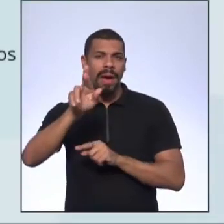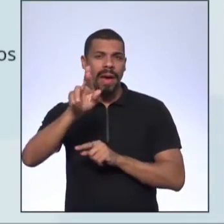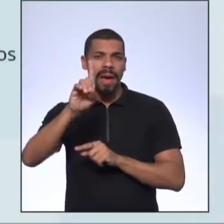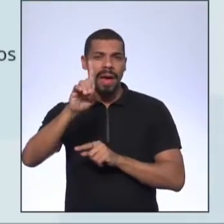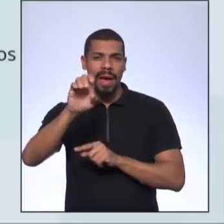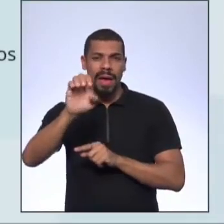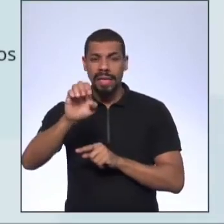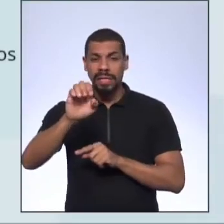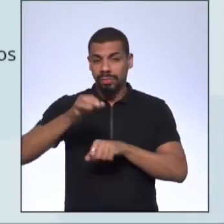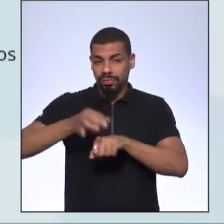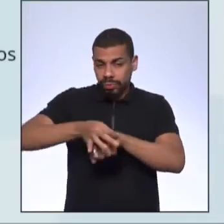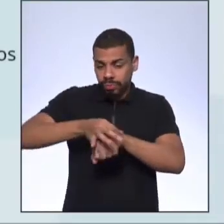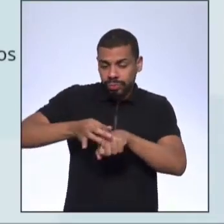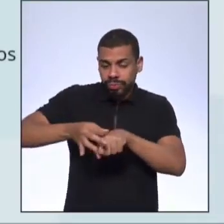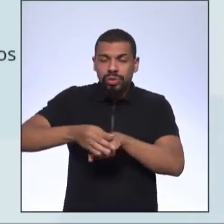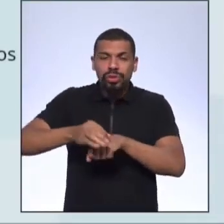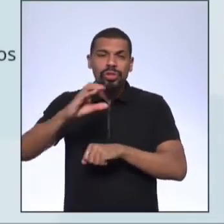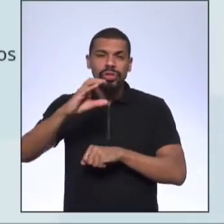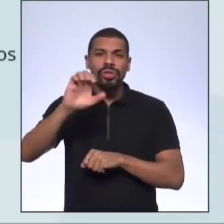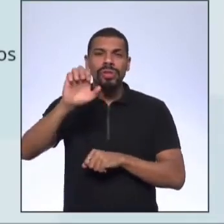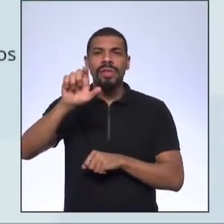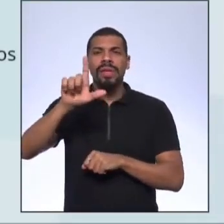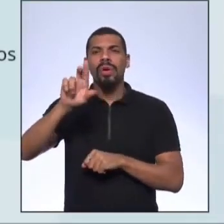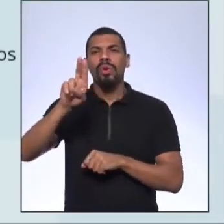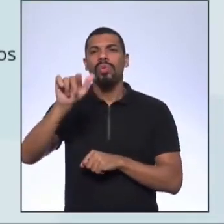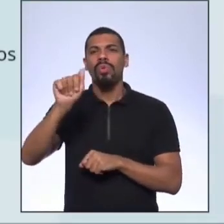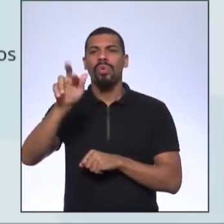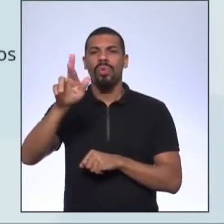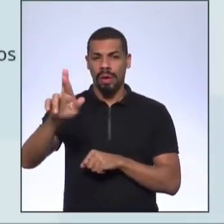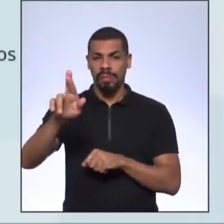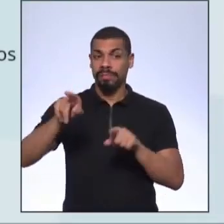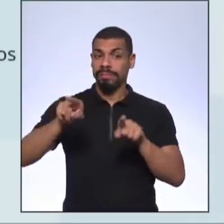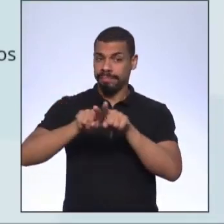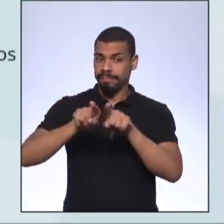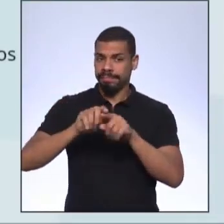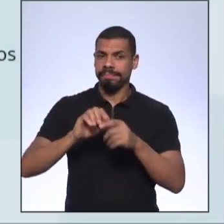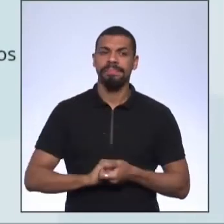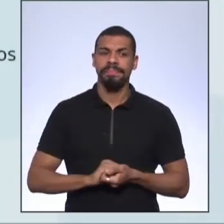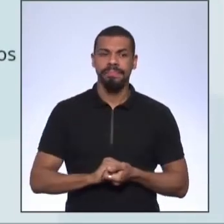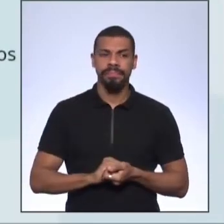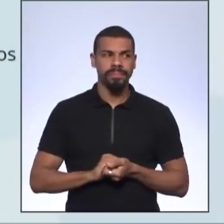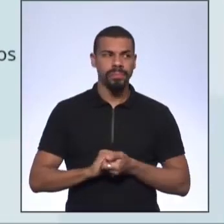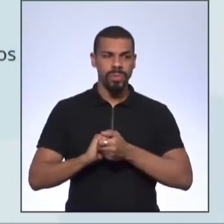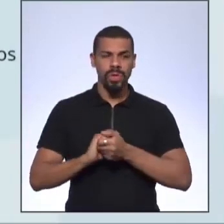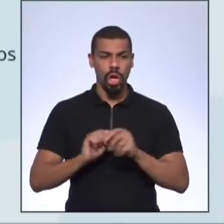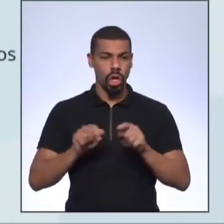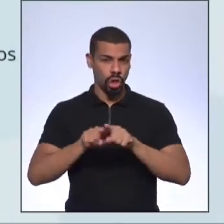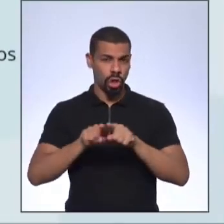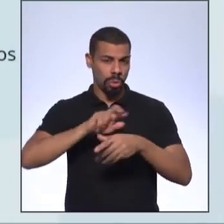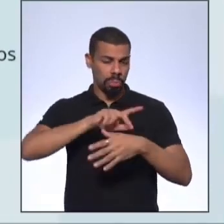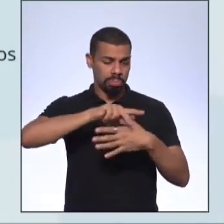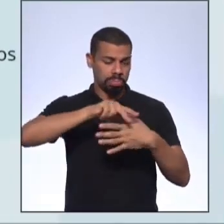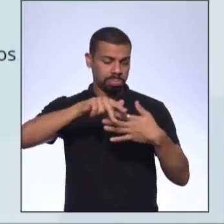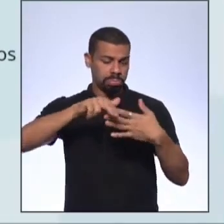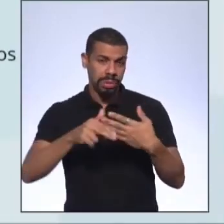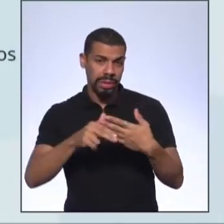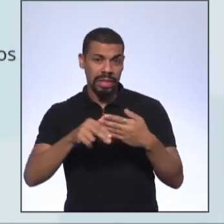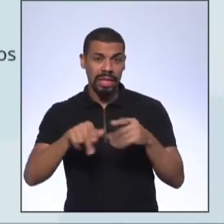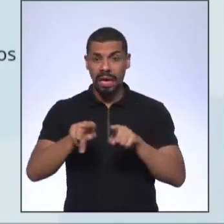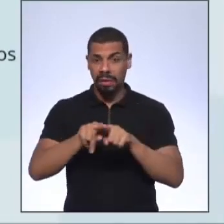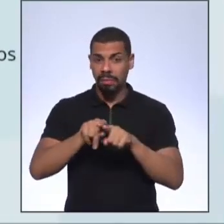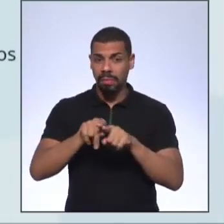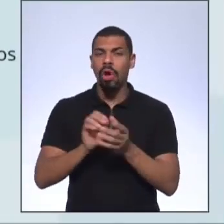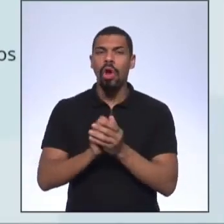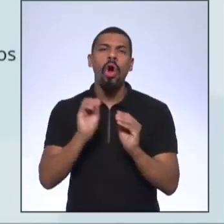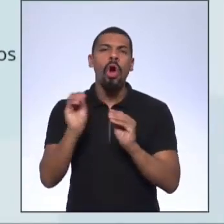maioria e formada por peptídeo glicano. Então, são polissacarídeos, né, cadeias grandes aí de açúcares, que